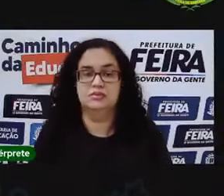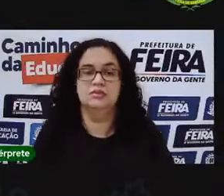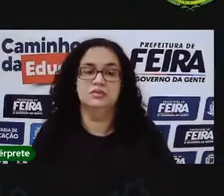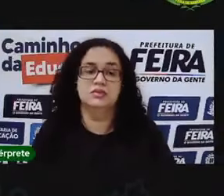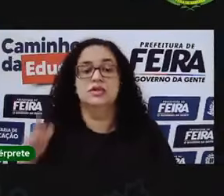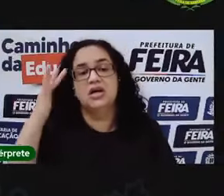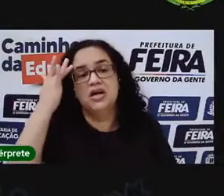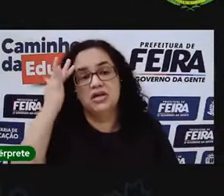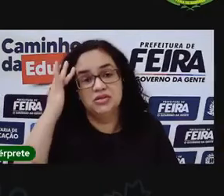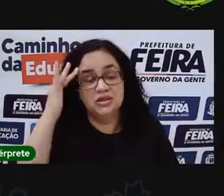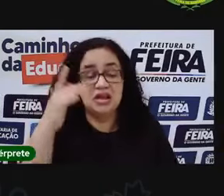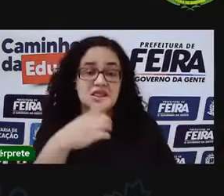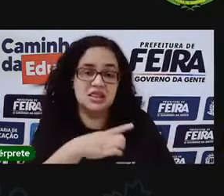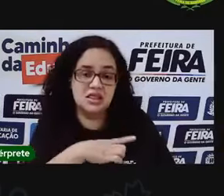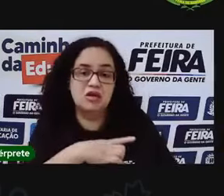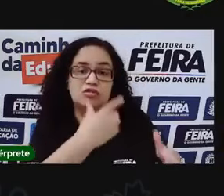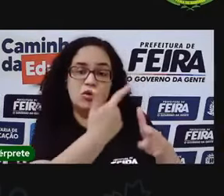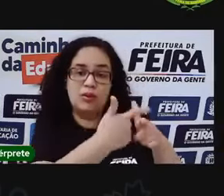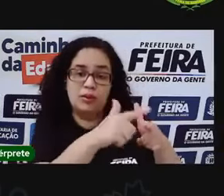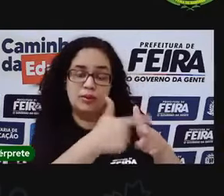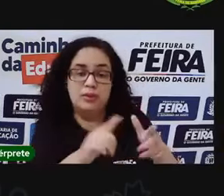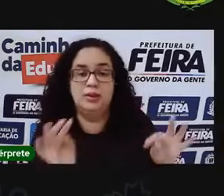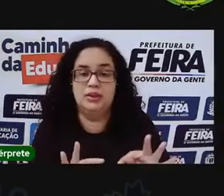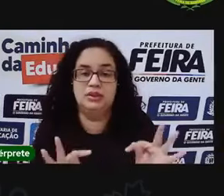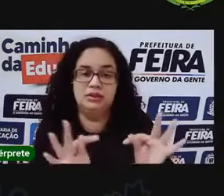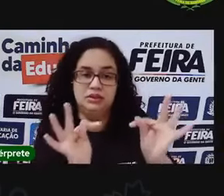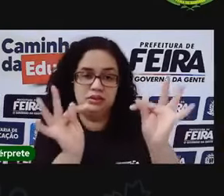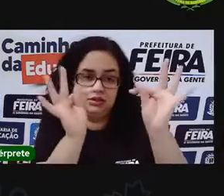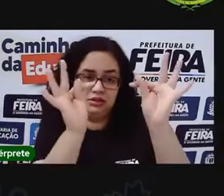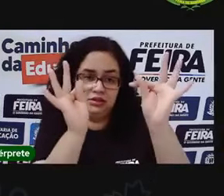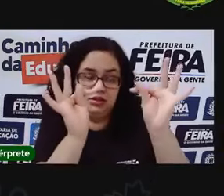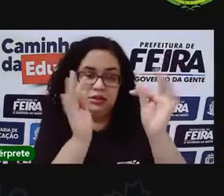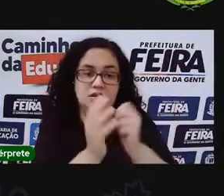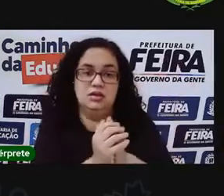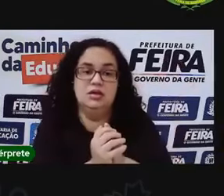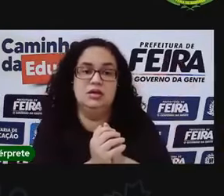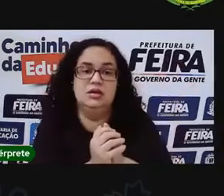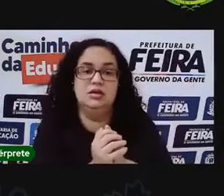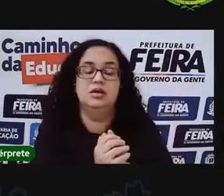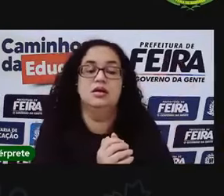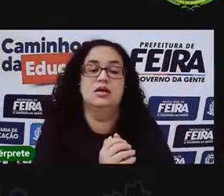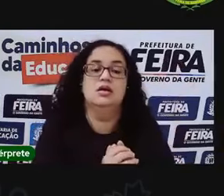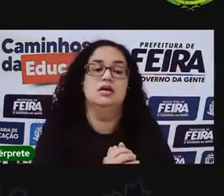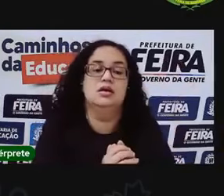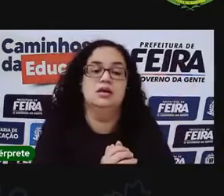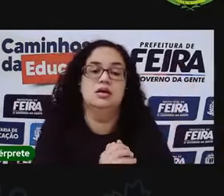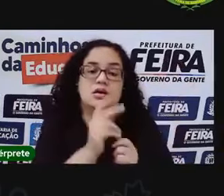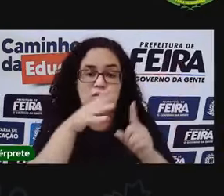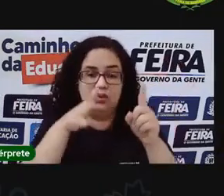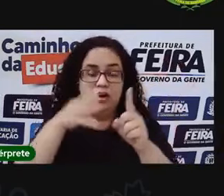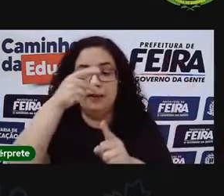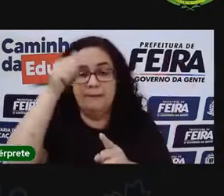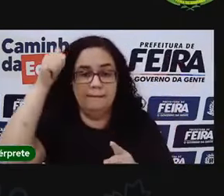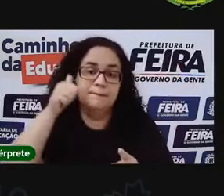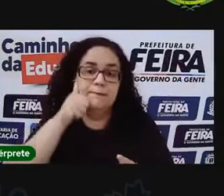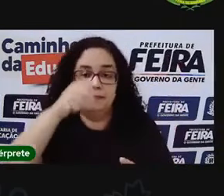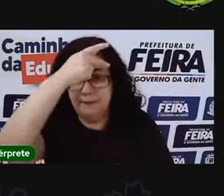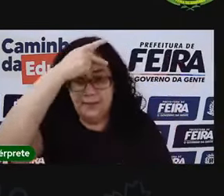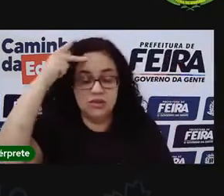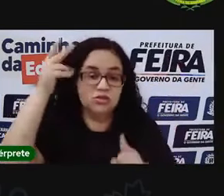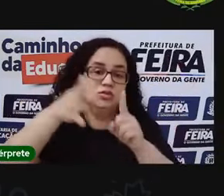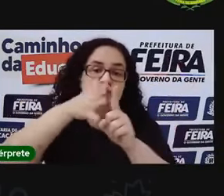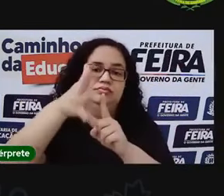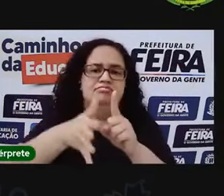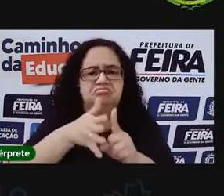Acho que nós tivemos um probleminha técnico com a nossa palestrante.